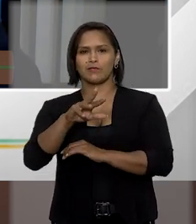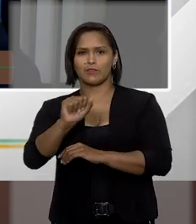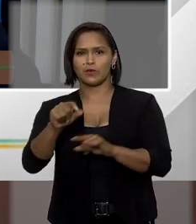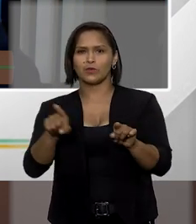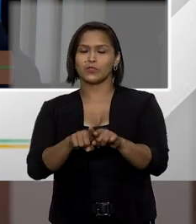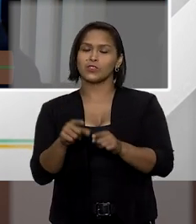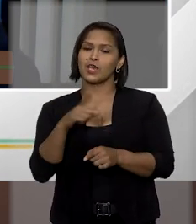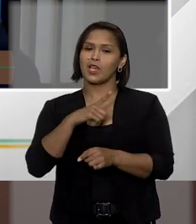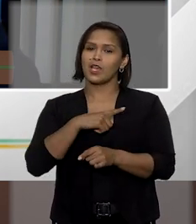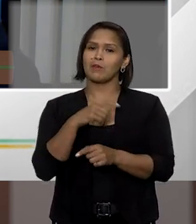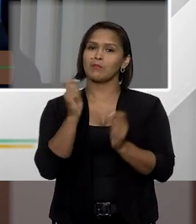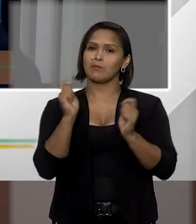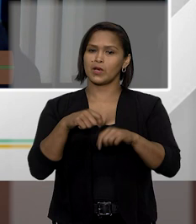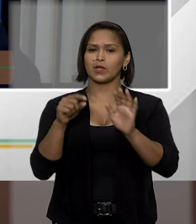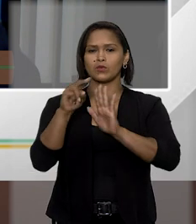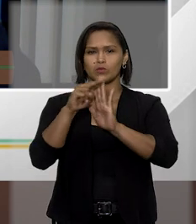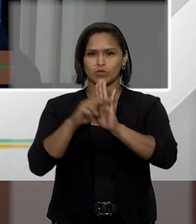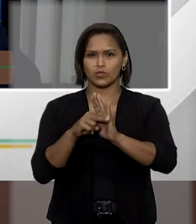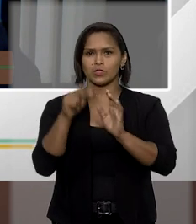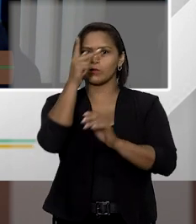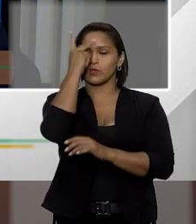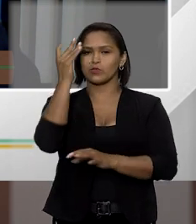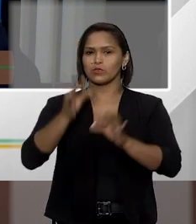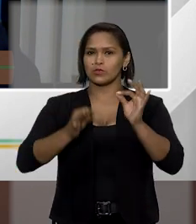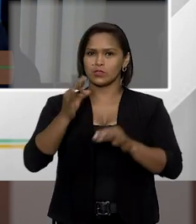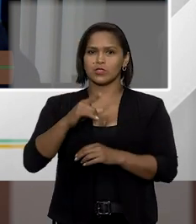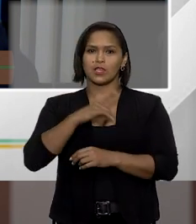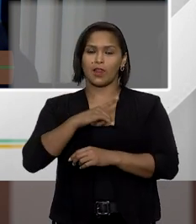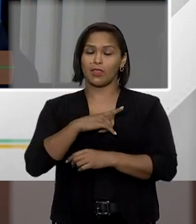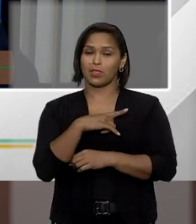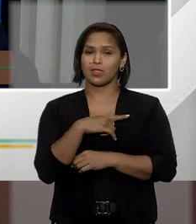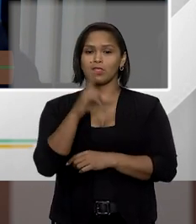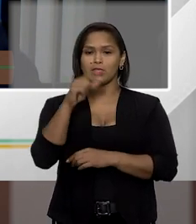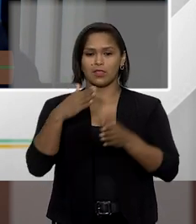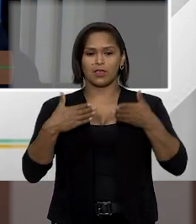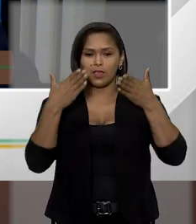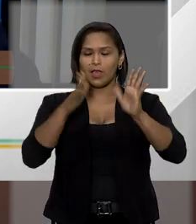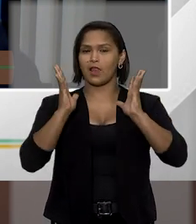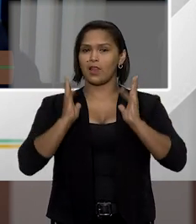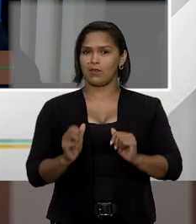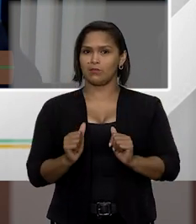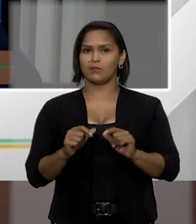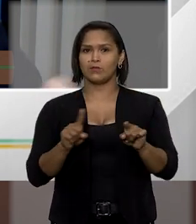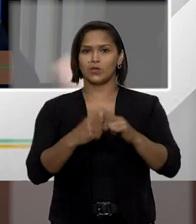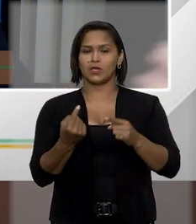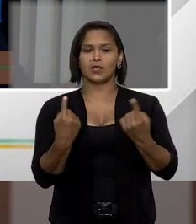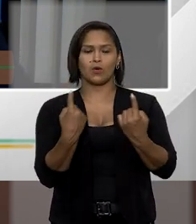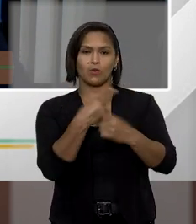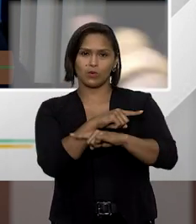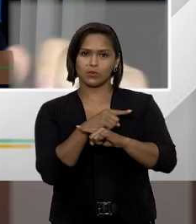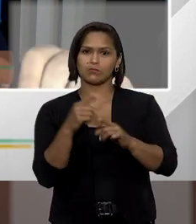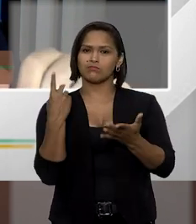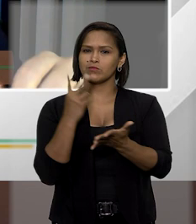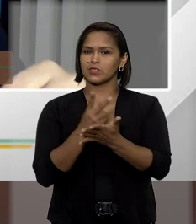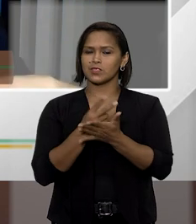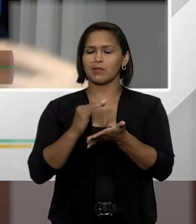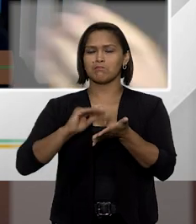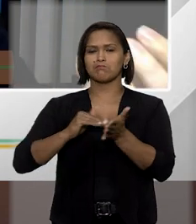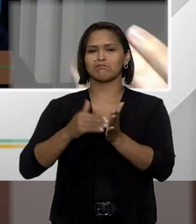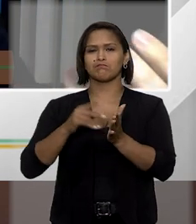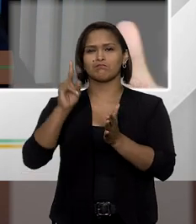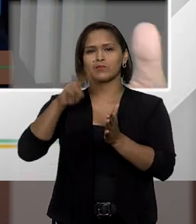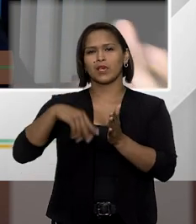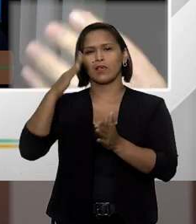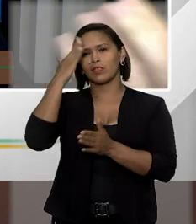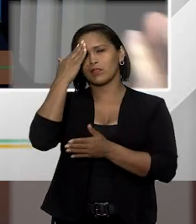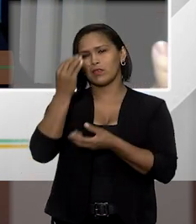das exigências para a constituição de uma pessoa jurídica é que ela tenha um objeto lícito. E, a contrário senso, sempre se interpretou que